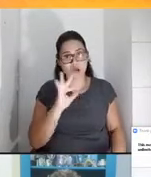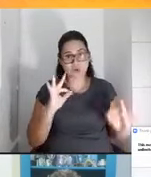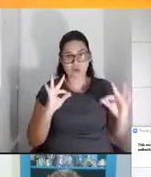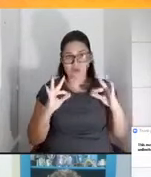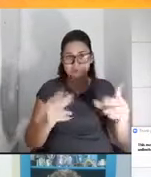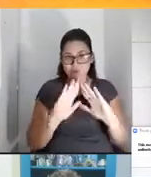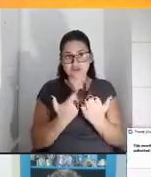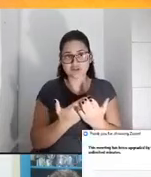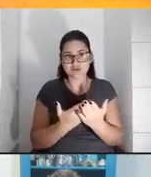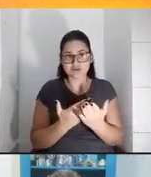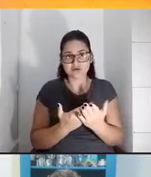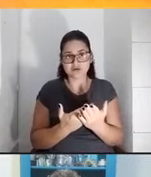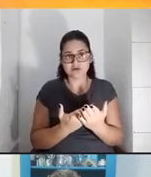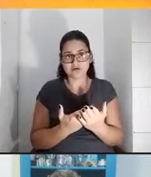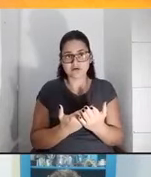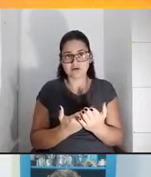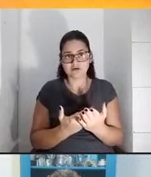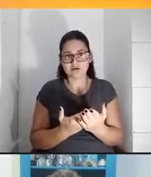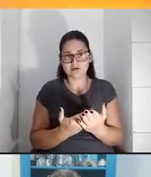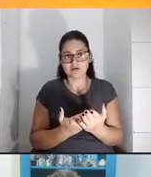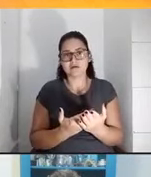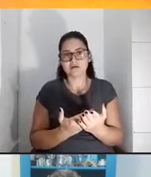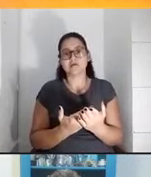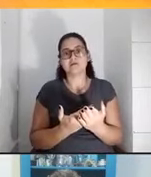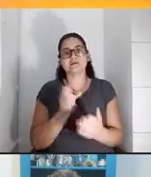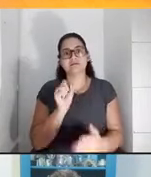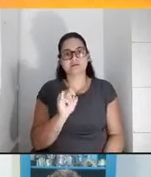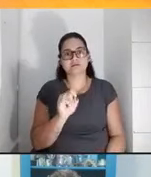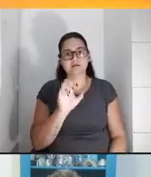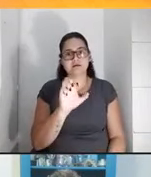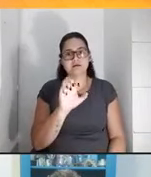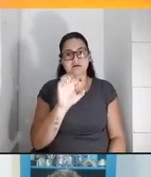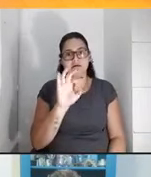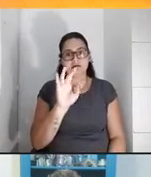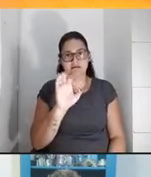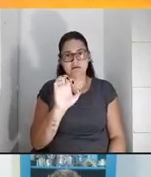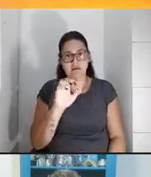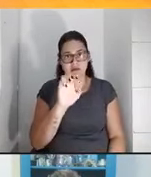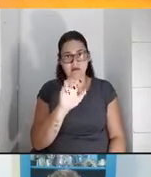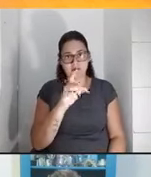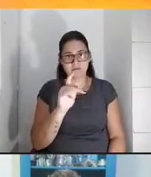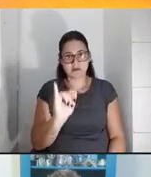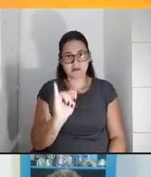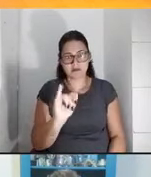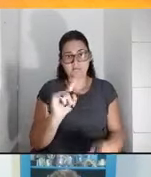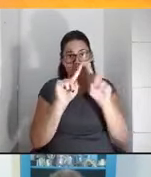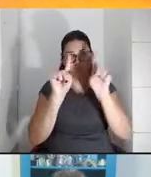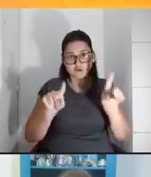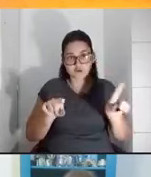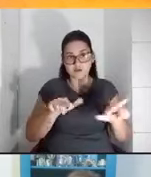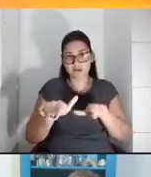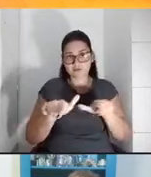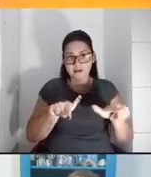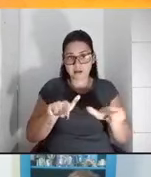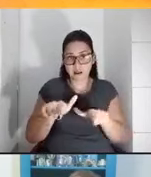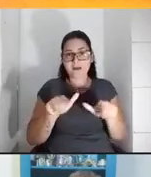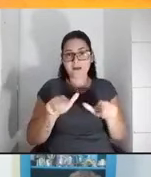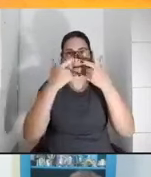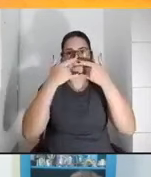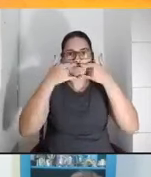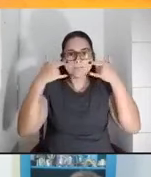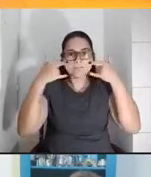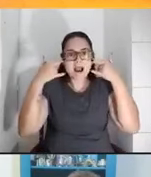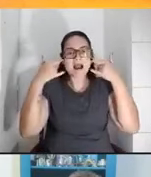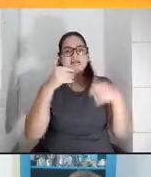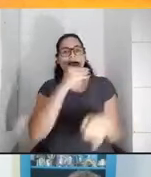os EPIs para os funcionários trabalharem, álcool em gel, máscara. Além disso,